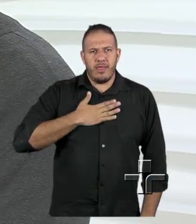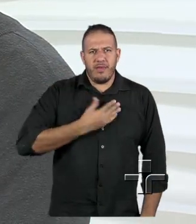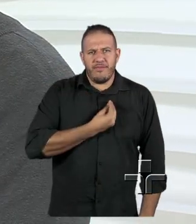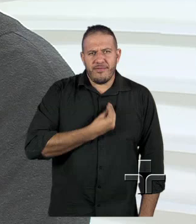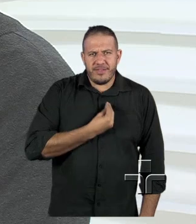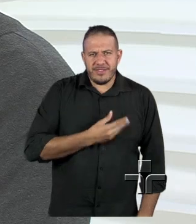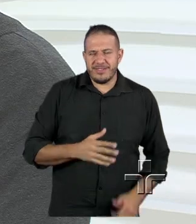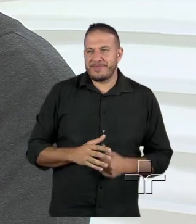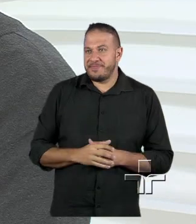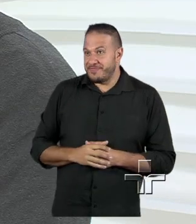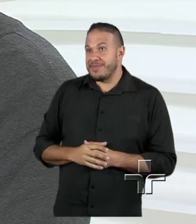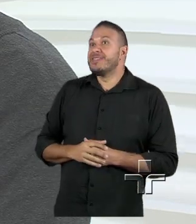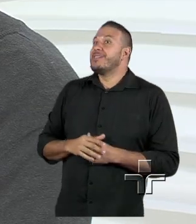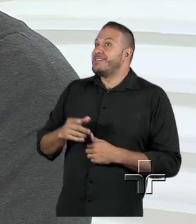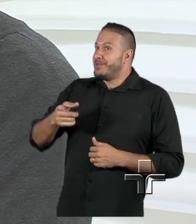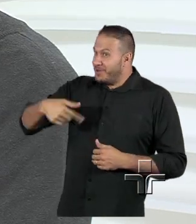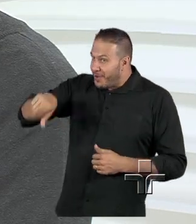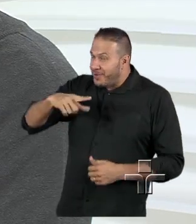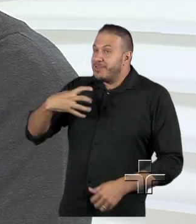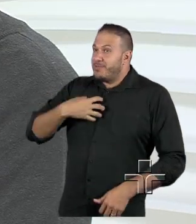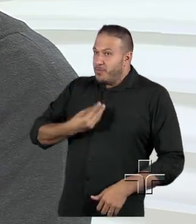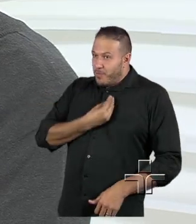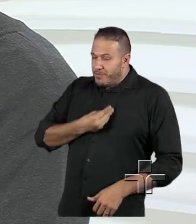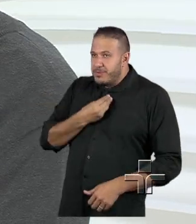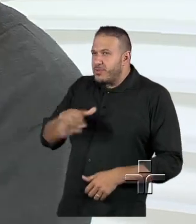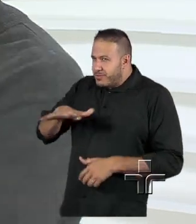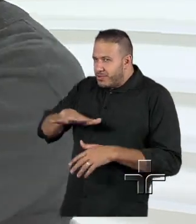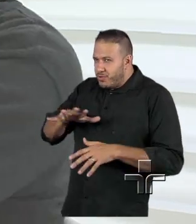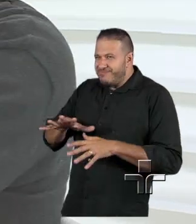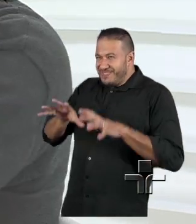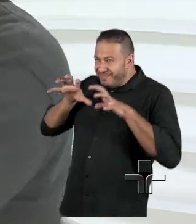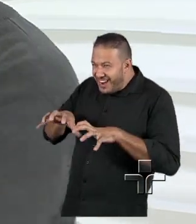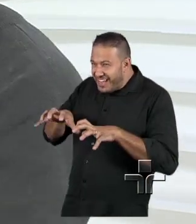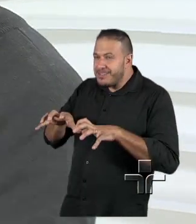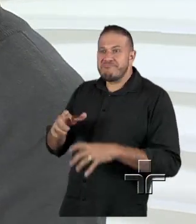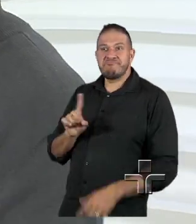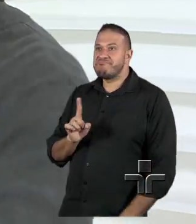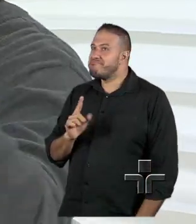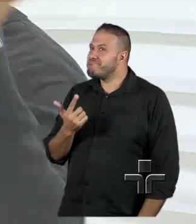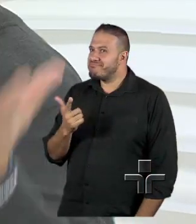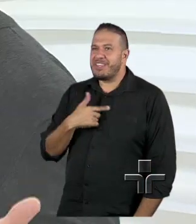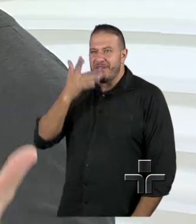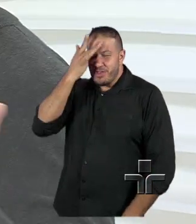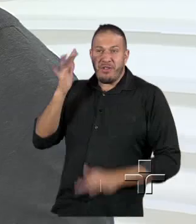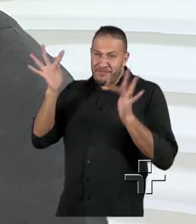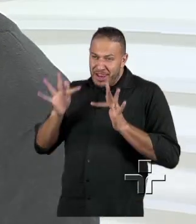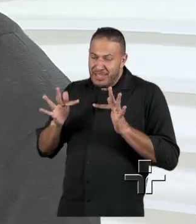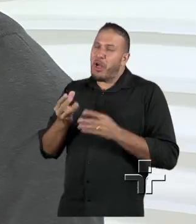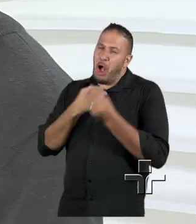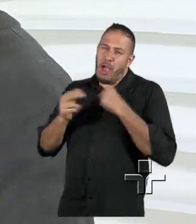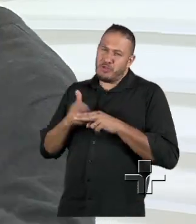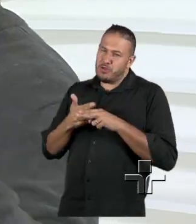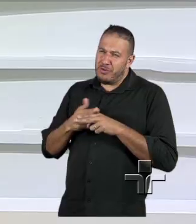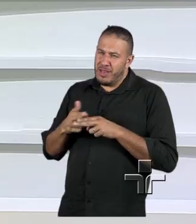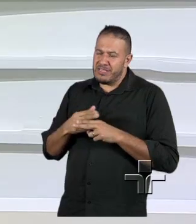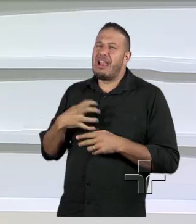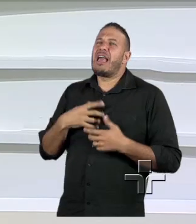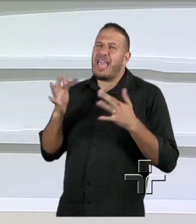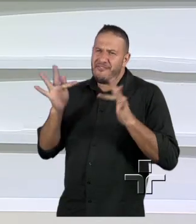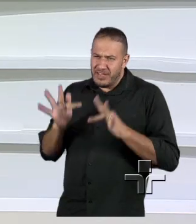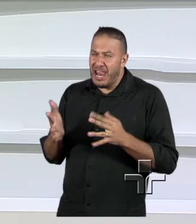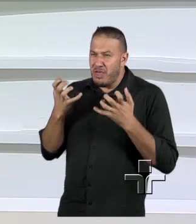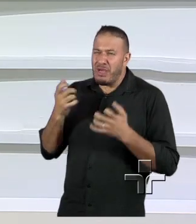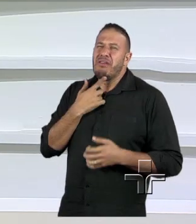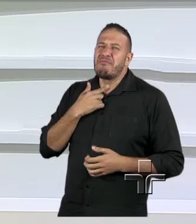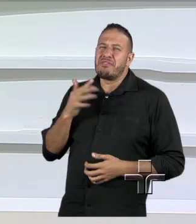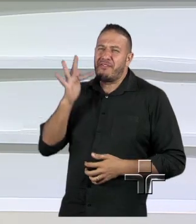o nosso setor ele não é muito afetado não, viu? Porque é exatamente o que você está falando. Se a pessoa está feliz, ela come chocolate. Se ela quer ficar feliz, ela